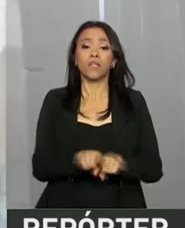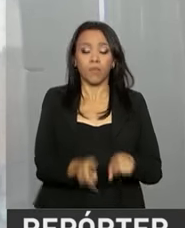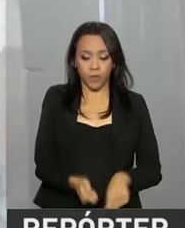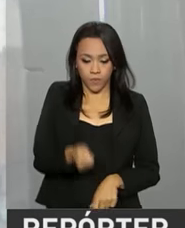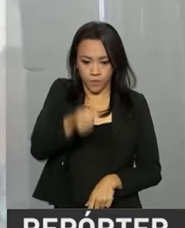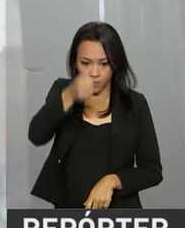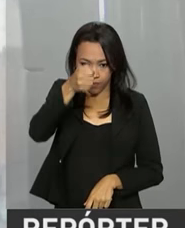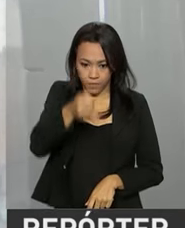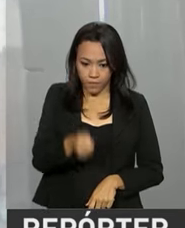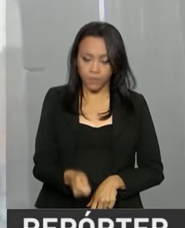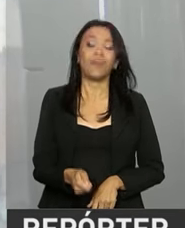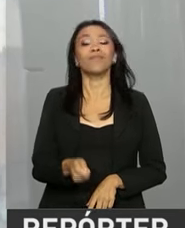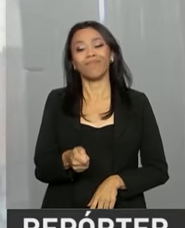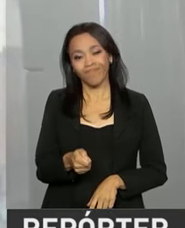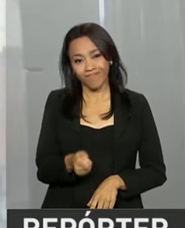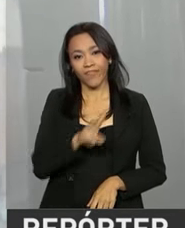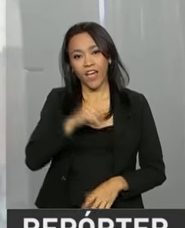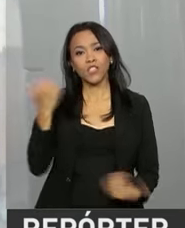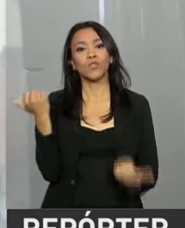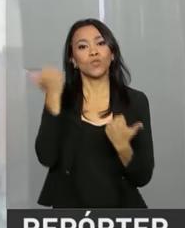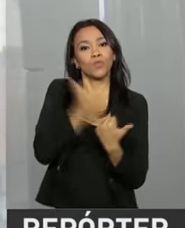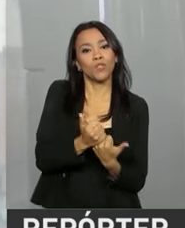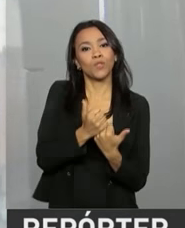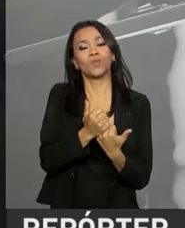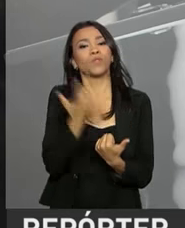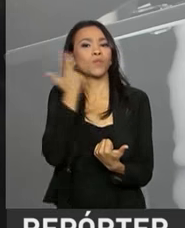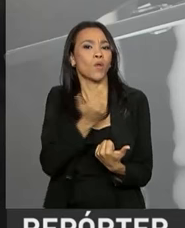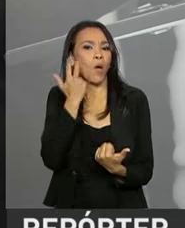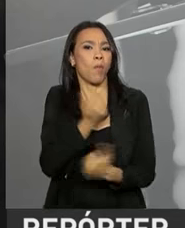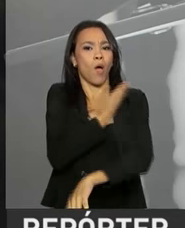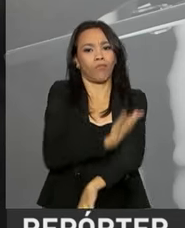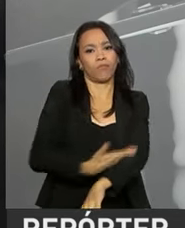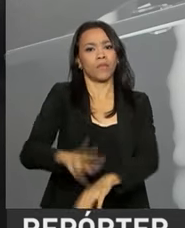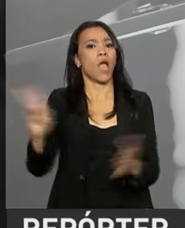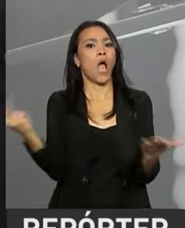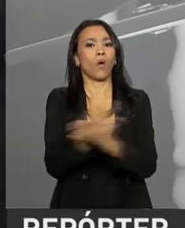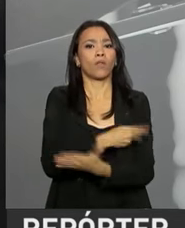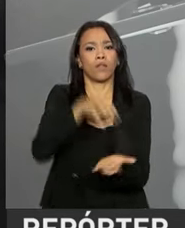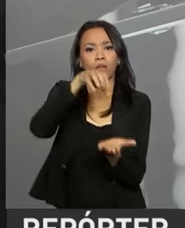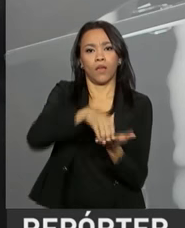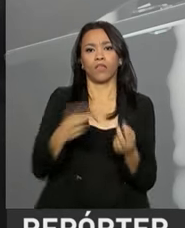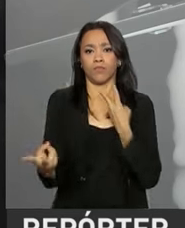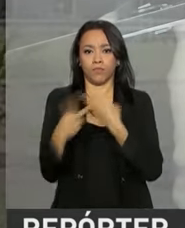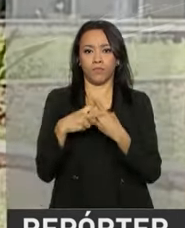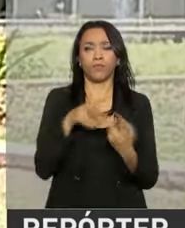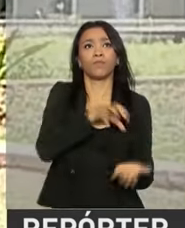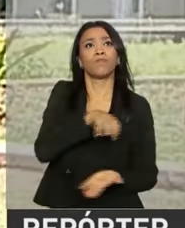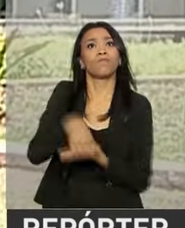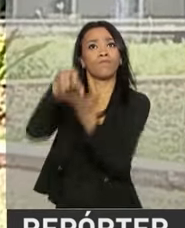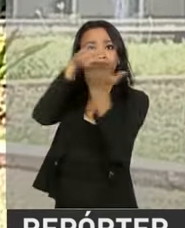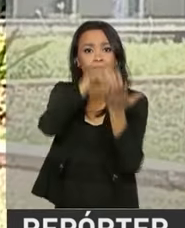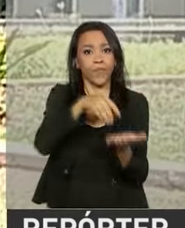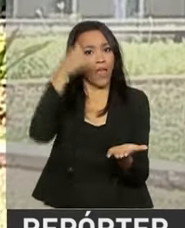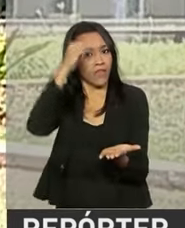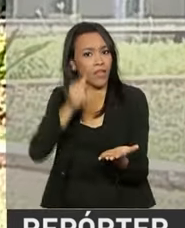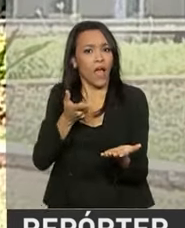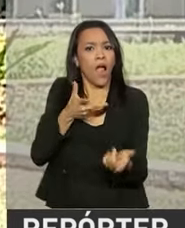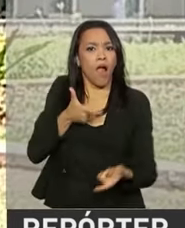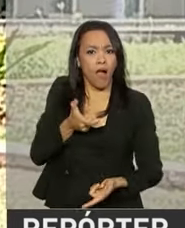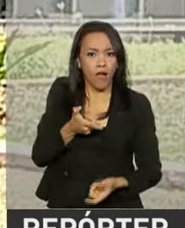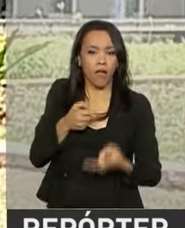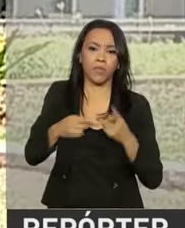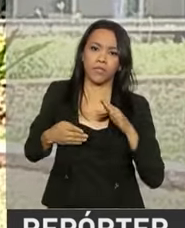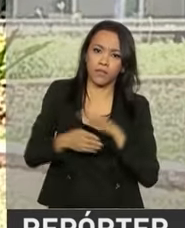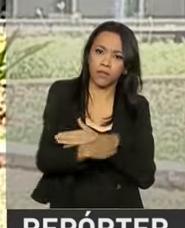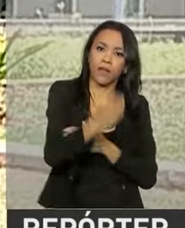detectores manuais devem substituir a prática da revista nos presídios, que servem para evitar a entrada de armas